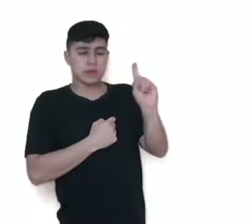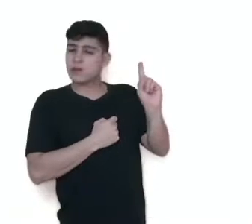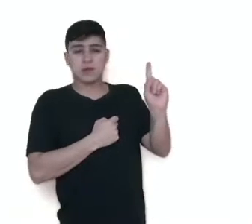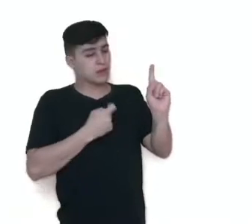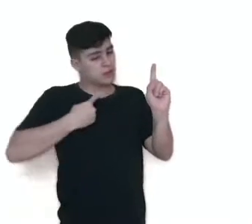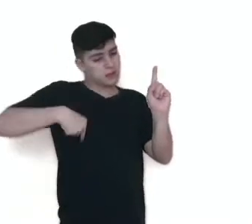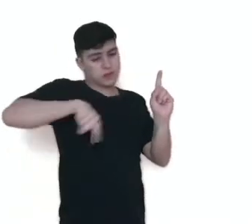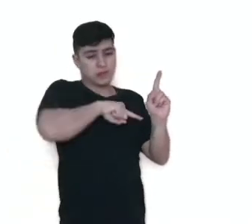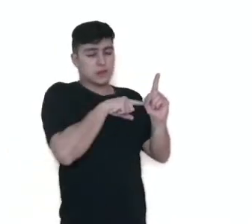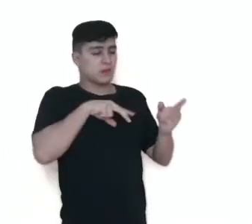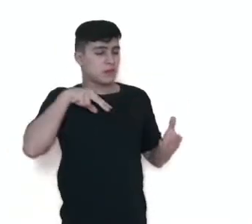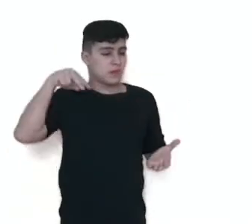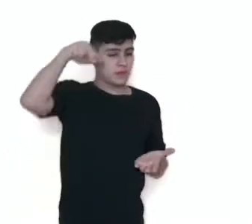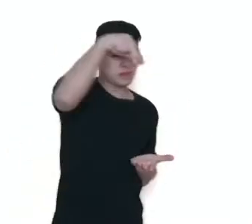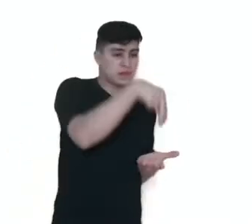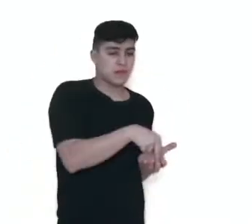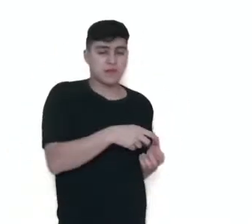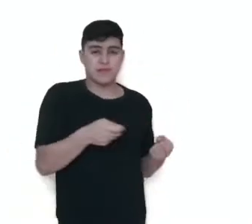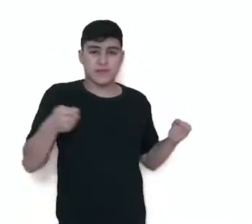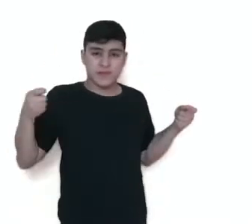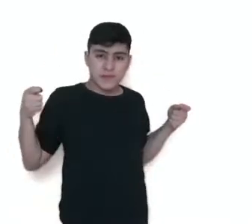né, armada que enfureceu,